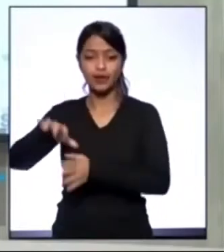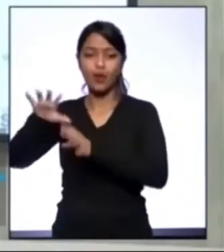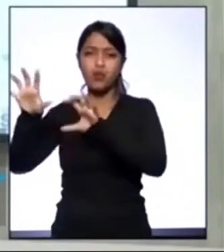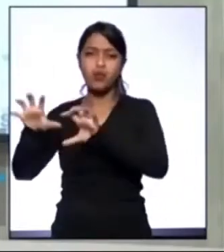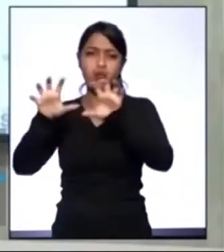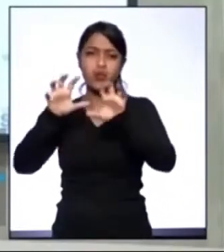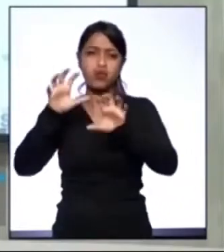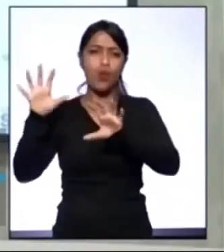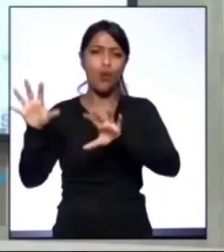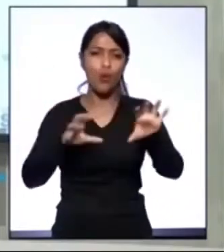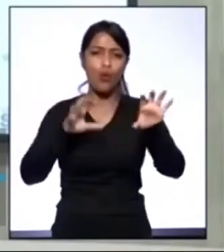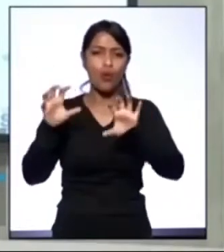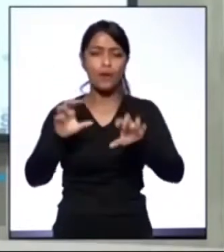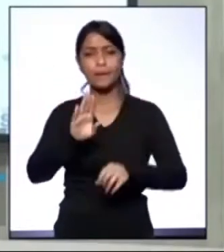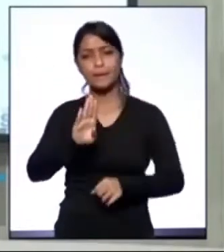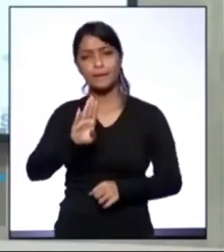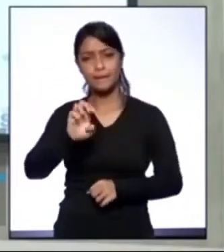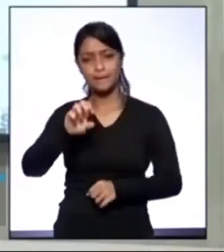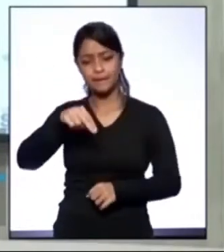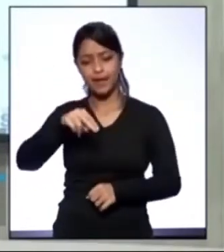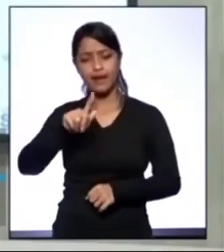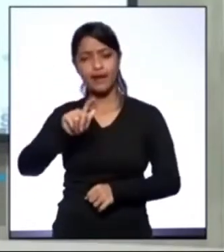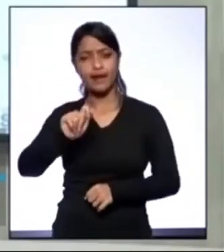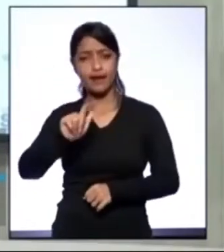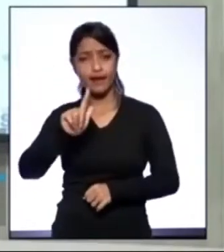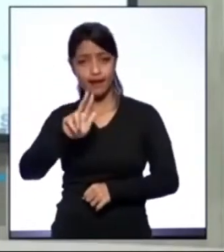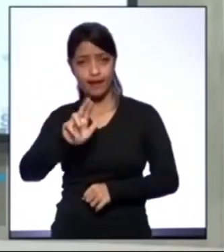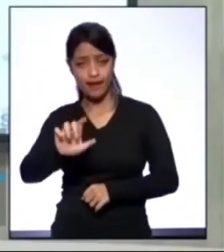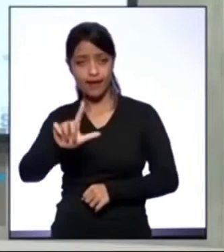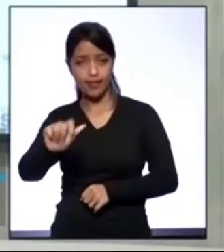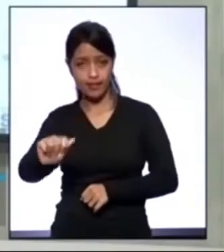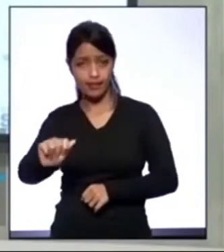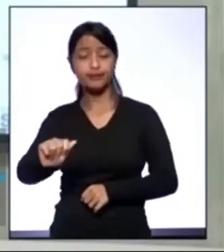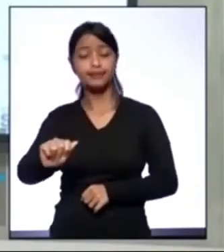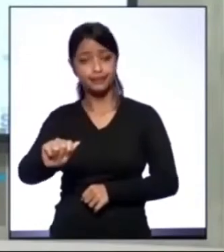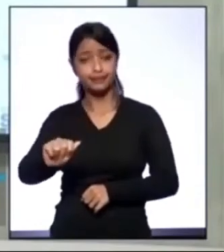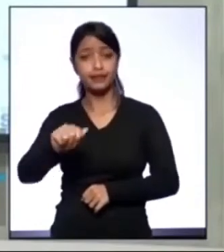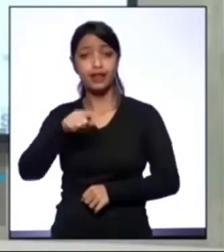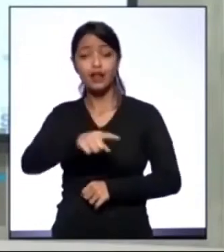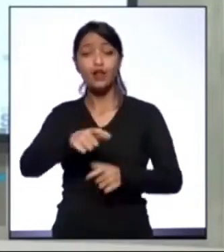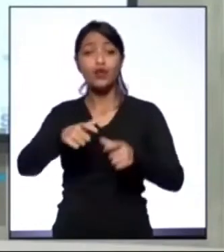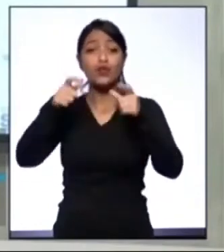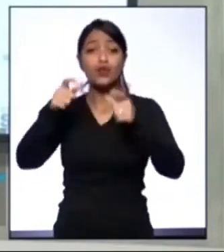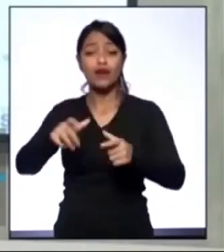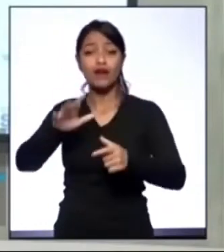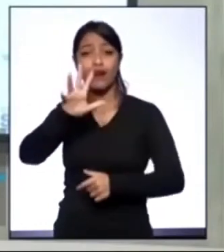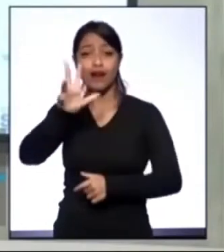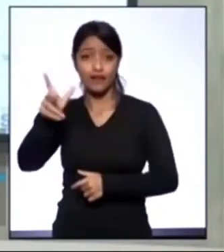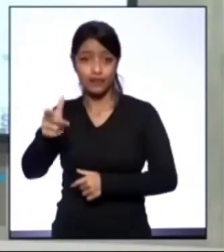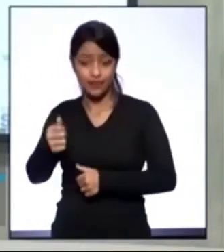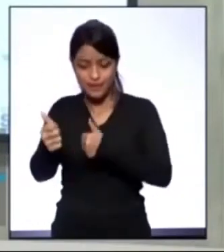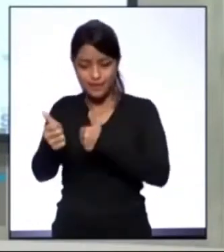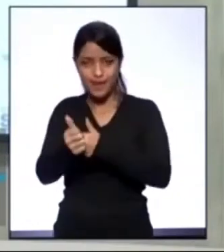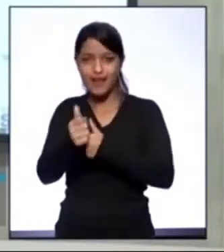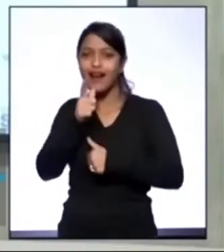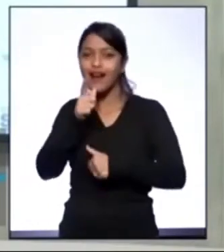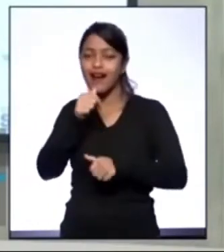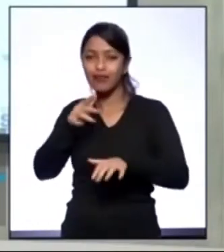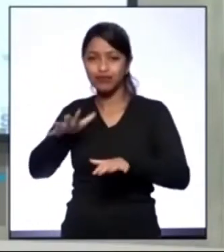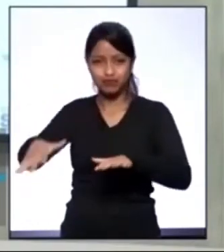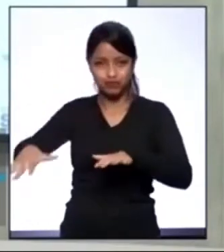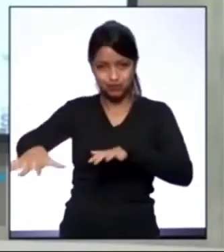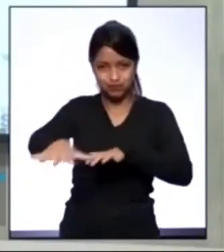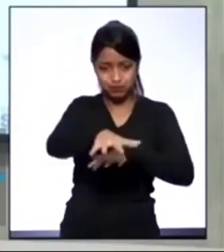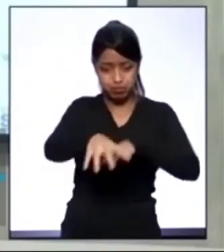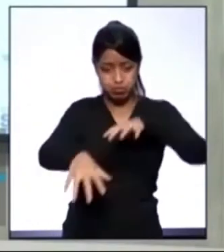corrente de Benguela, que é uma corrente fria, ela tangencia o litoral meridional da África. Traz para essa região